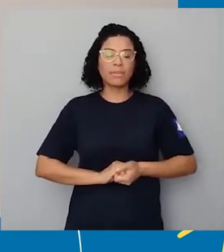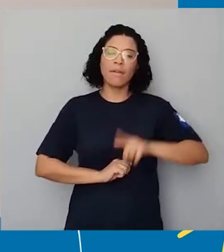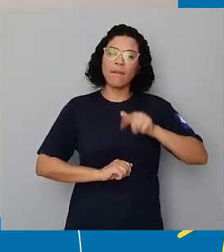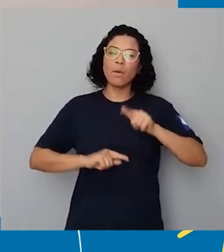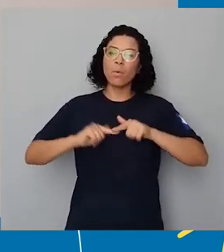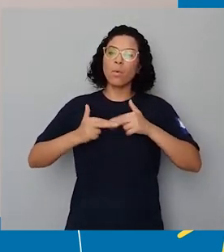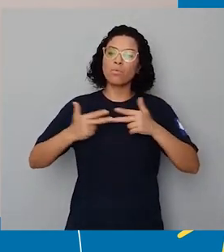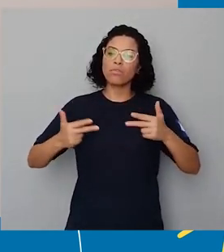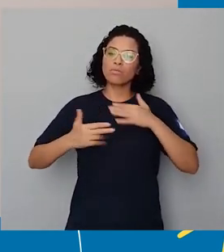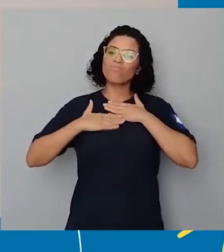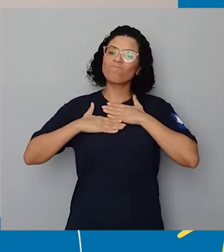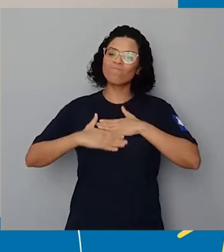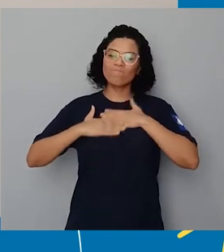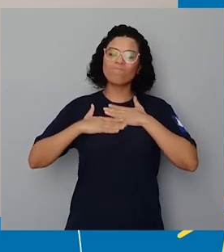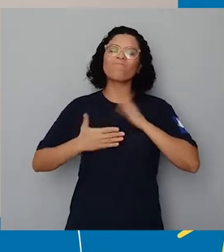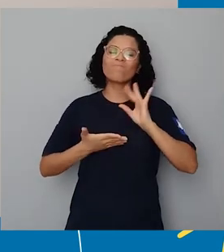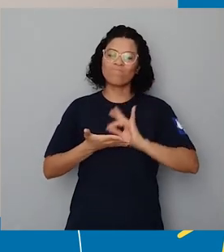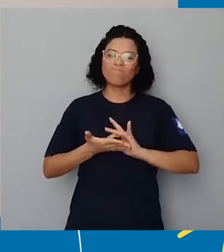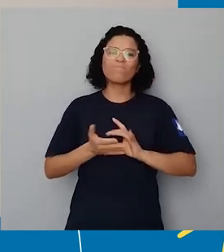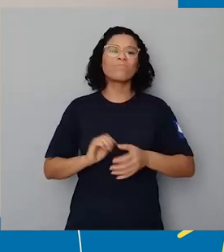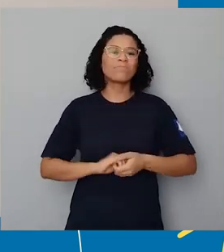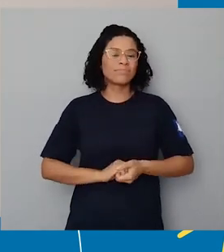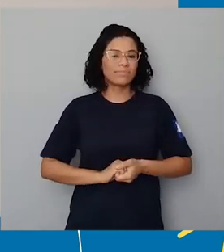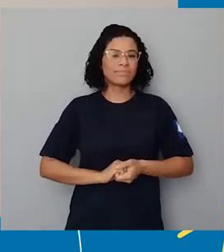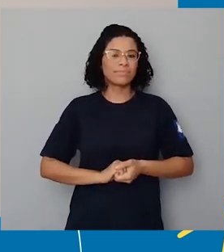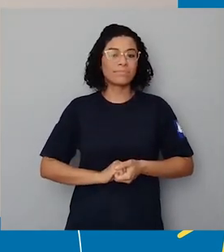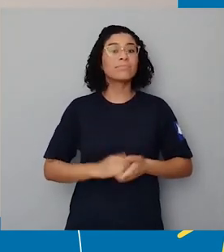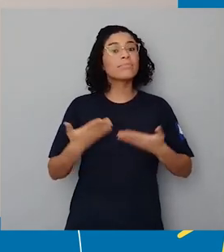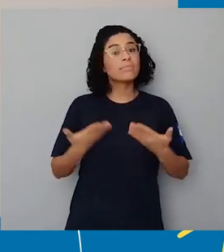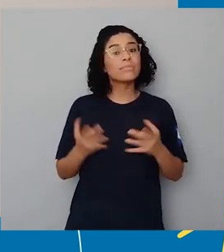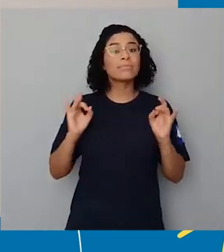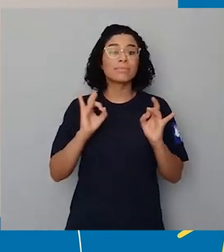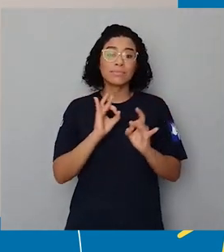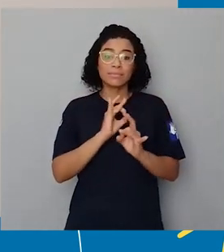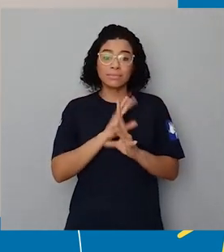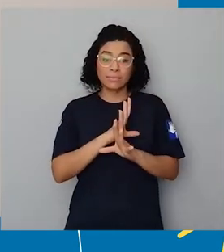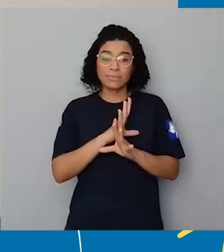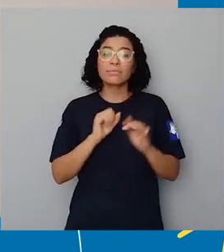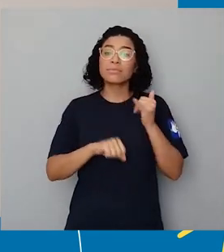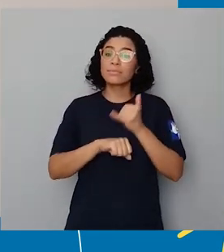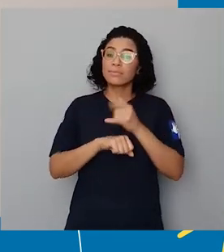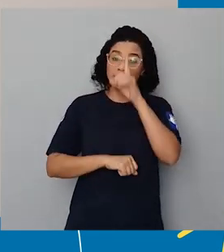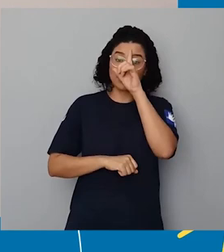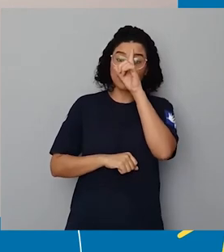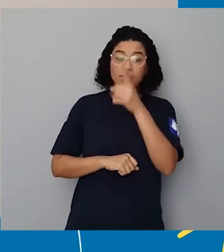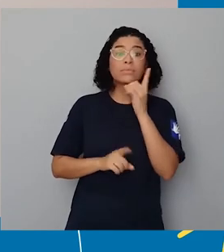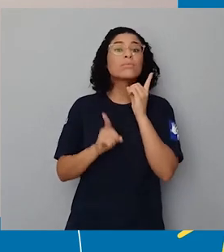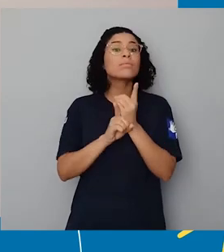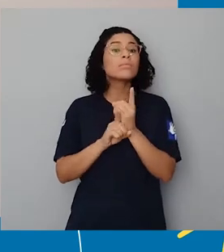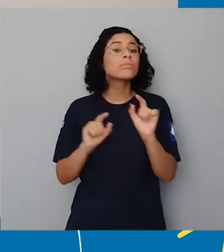É um objeto que eu gosto muito também. E para encerrarmos, meu mestre